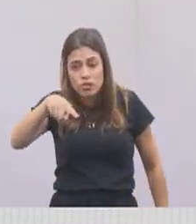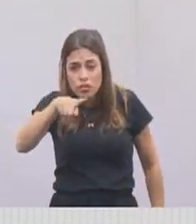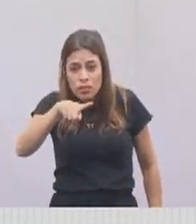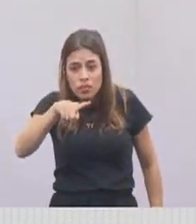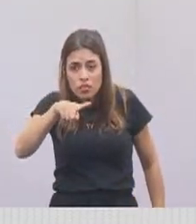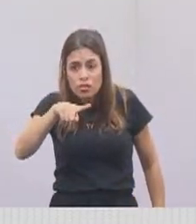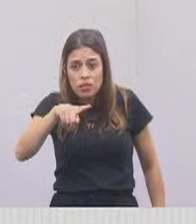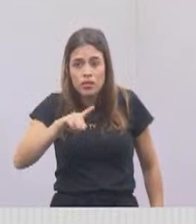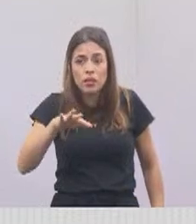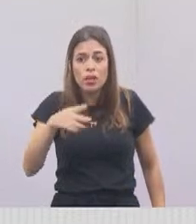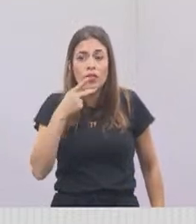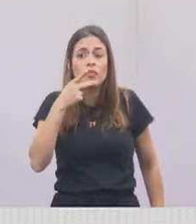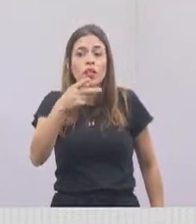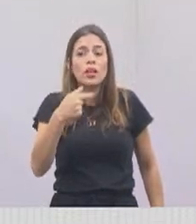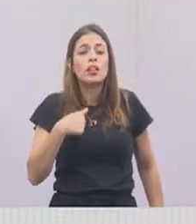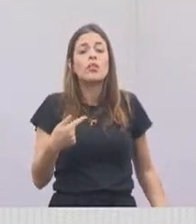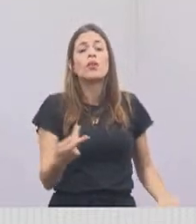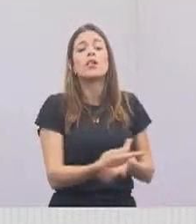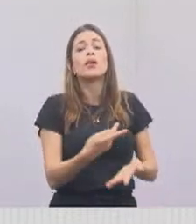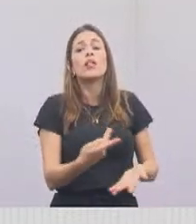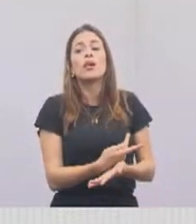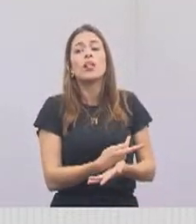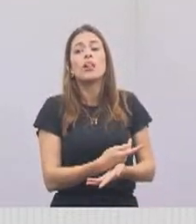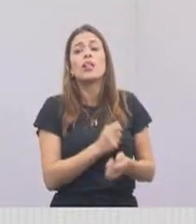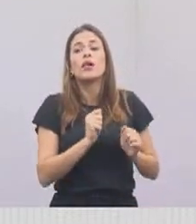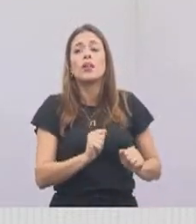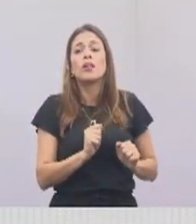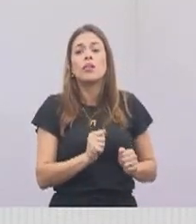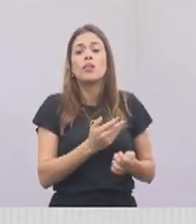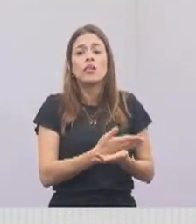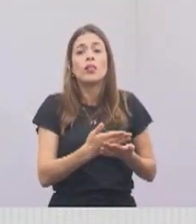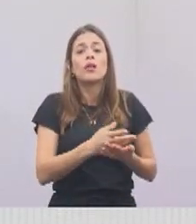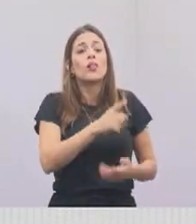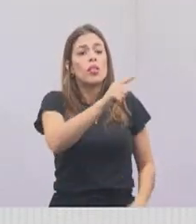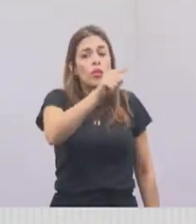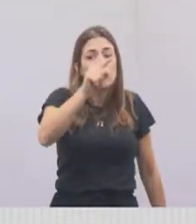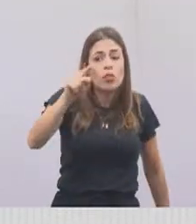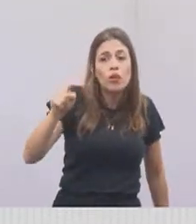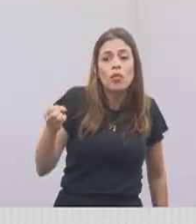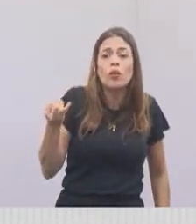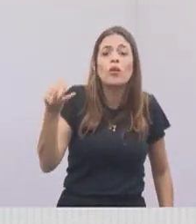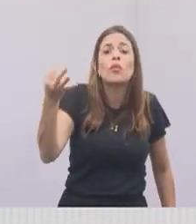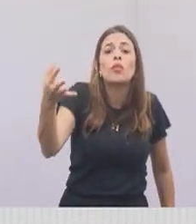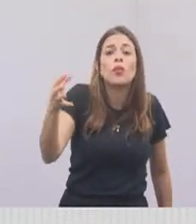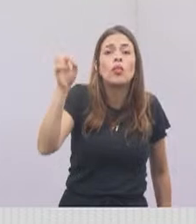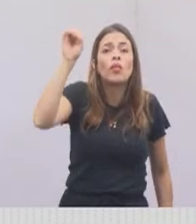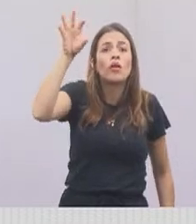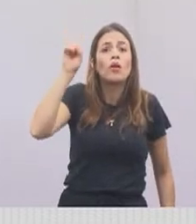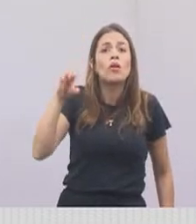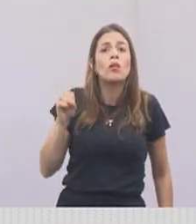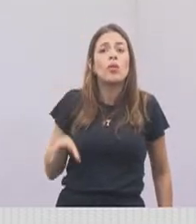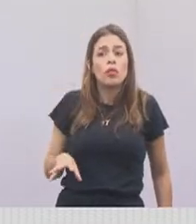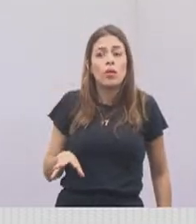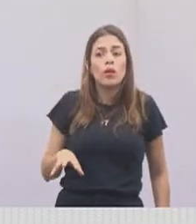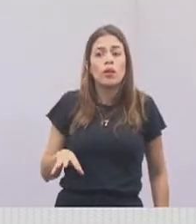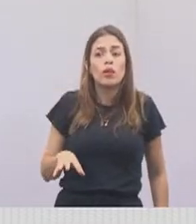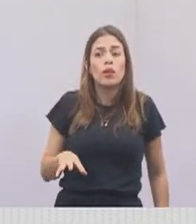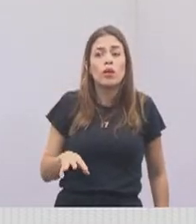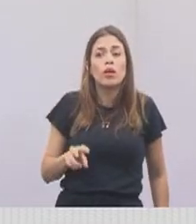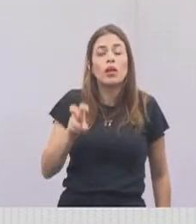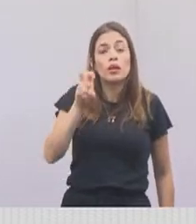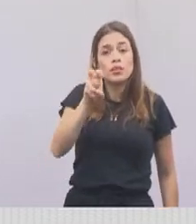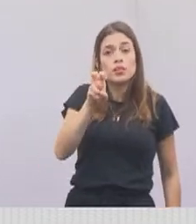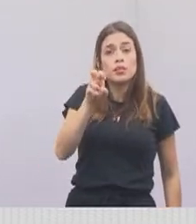sala aqui, a falar que eu estou errado. Pode sair e começar a contar o número de semáforos que tem na cidade. A cada